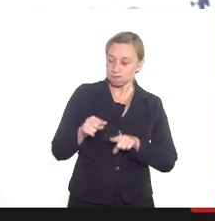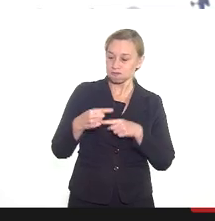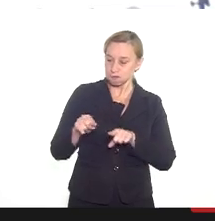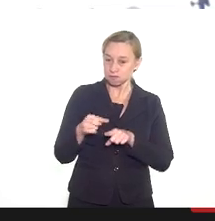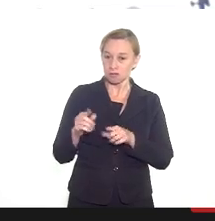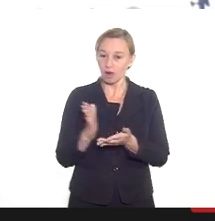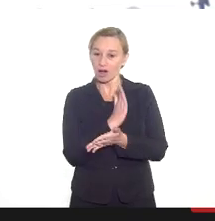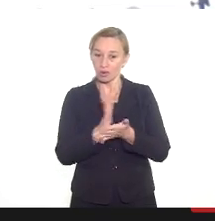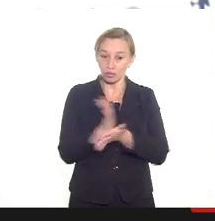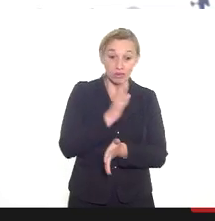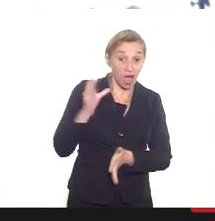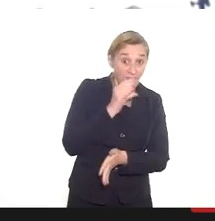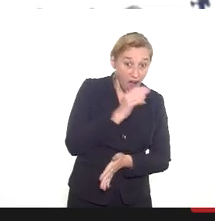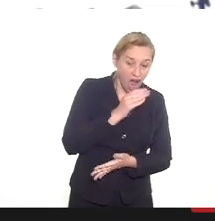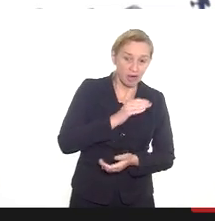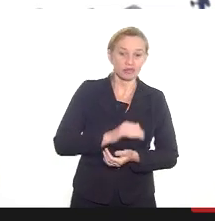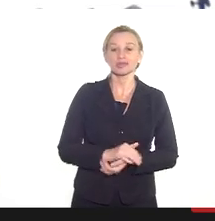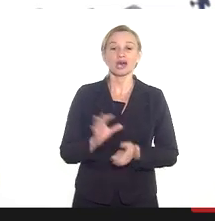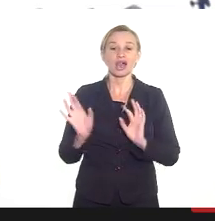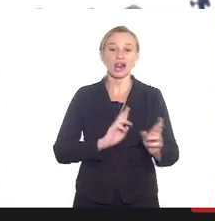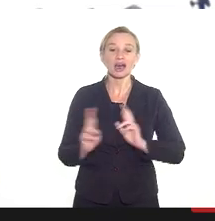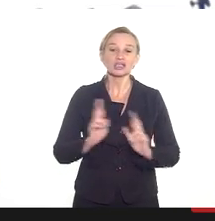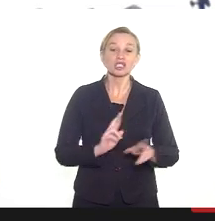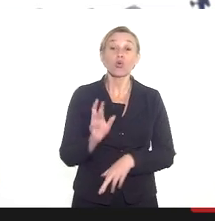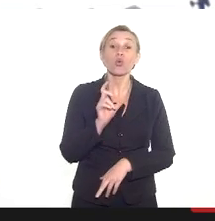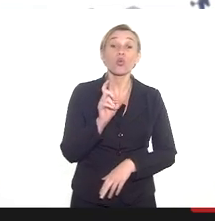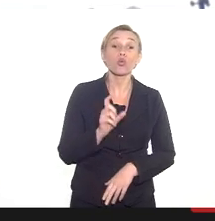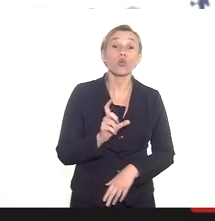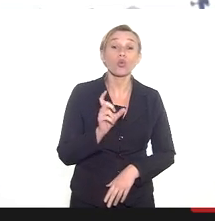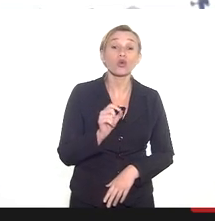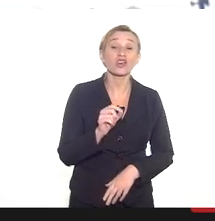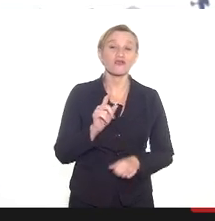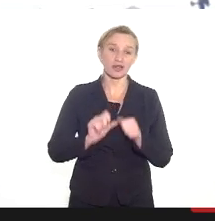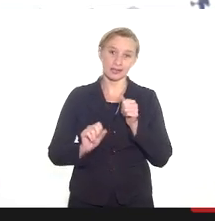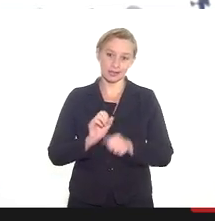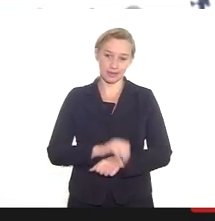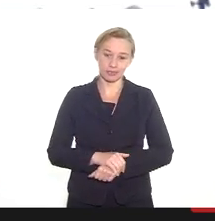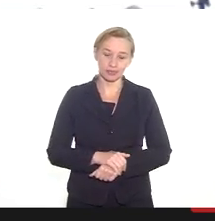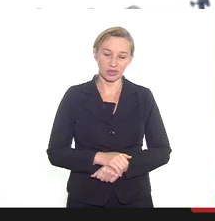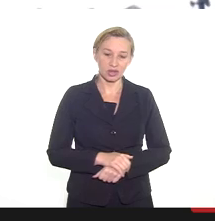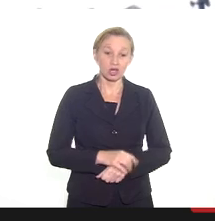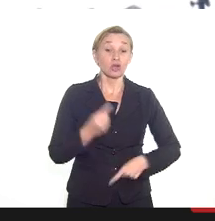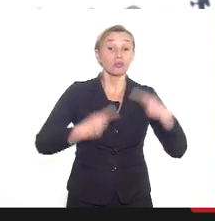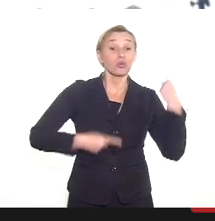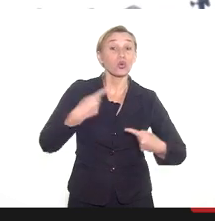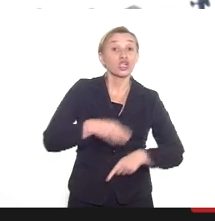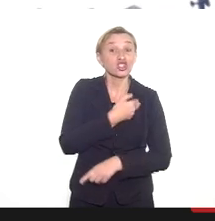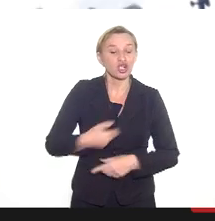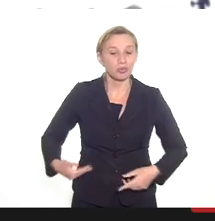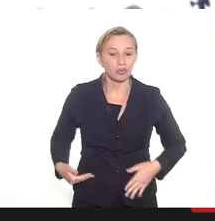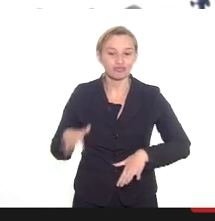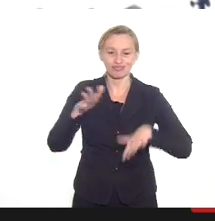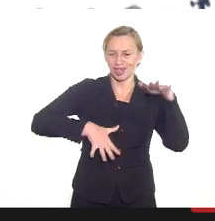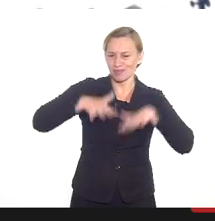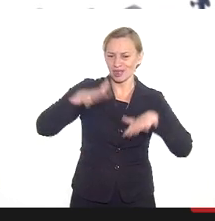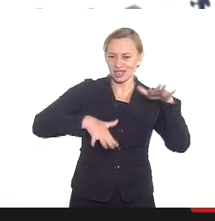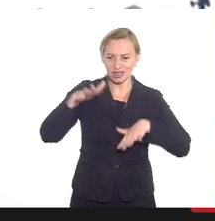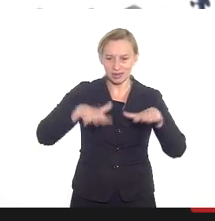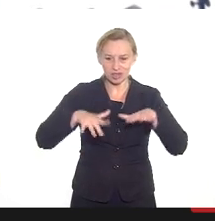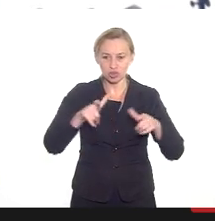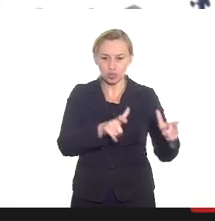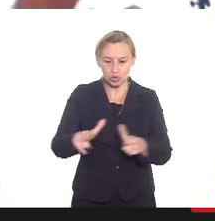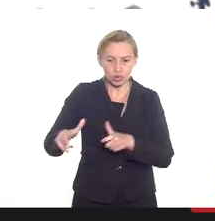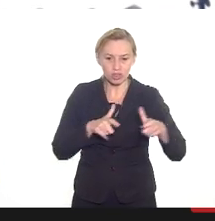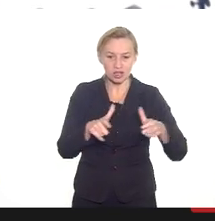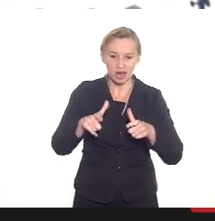provocações ligeiras em relação ao que nós deveremos fazer enquanto política pública, independentemente dos espaços,